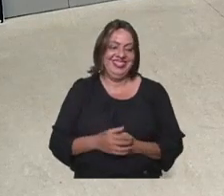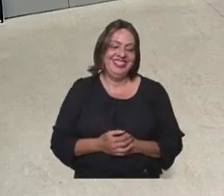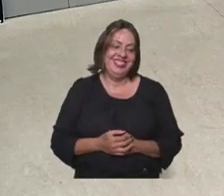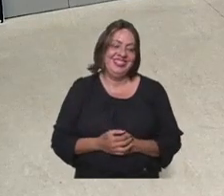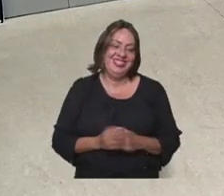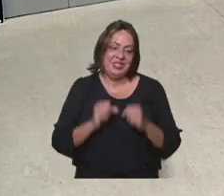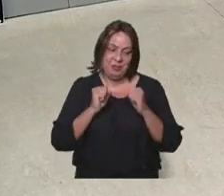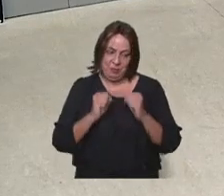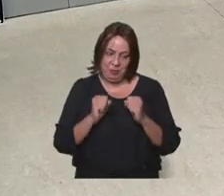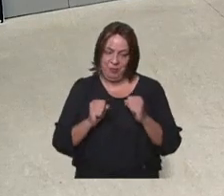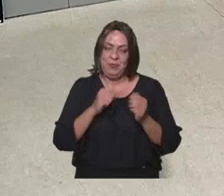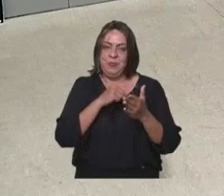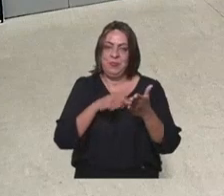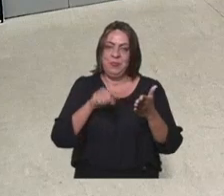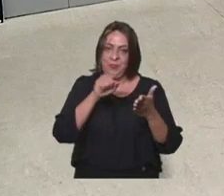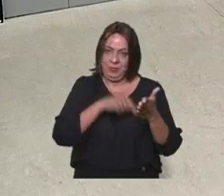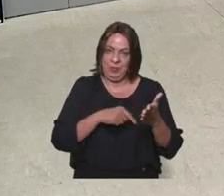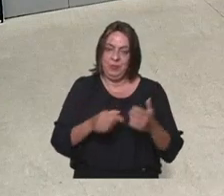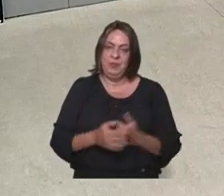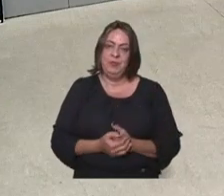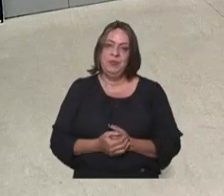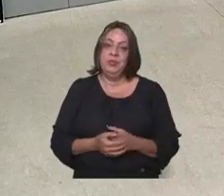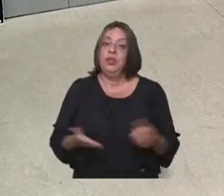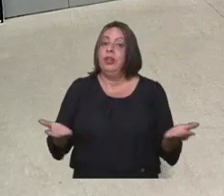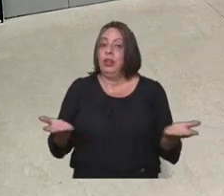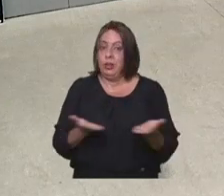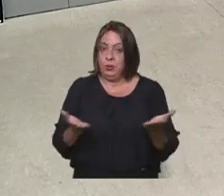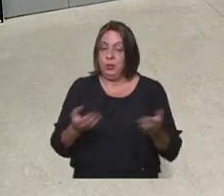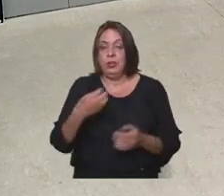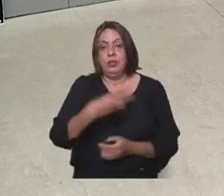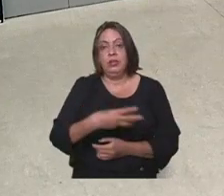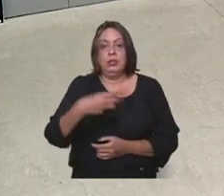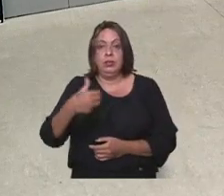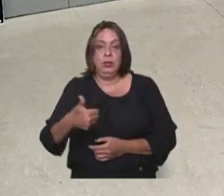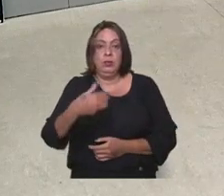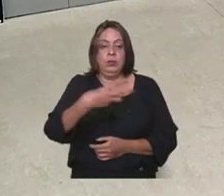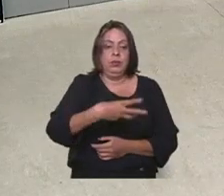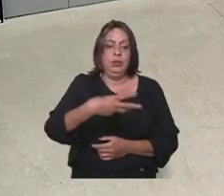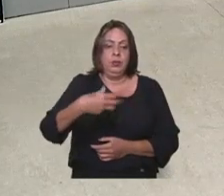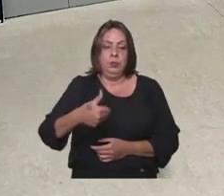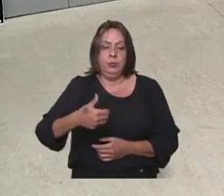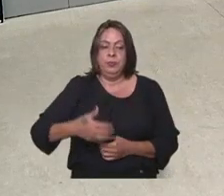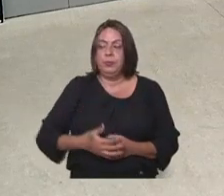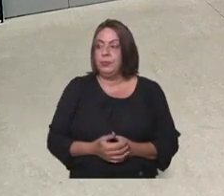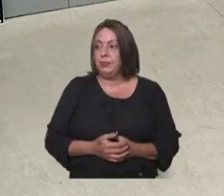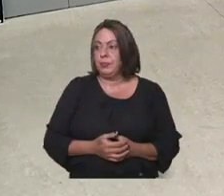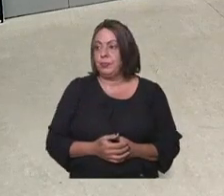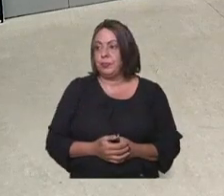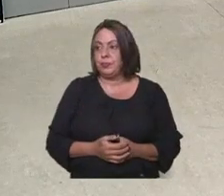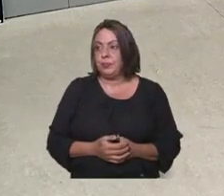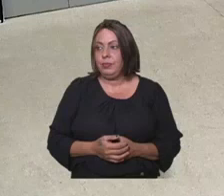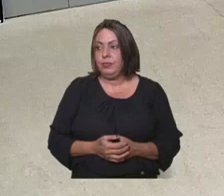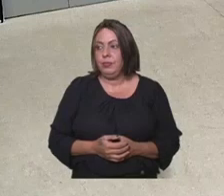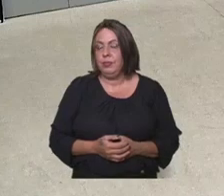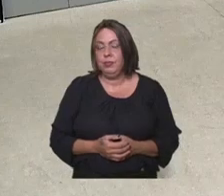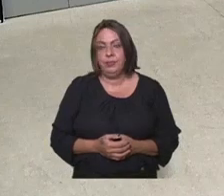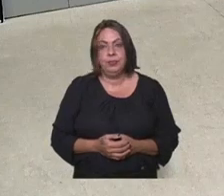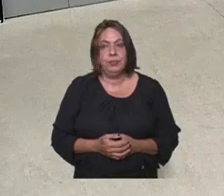Pode marcar 33. Agora é a vez do 31. 31. Vai lá,